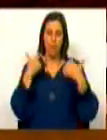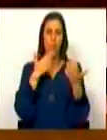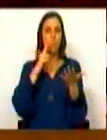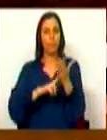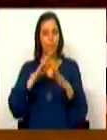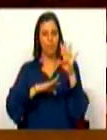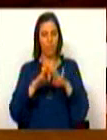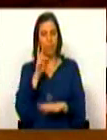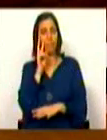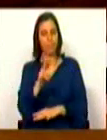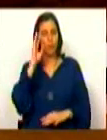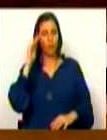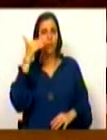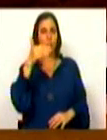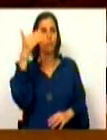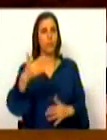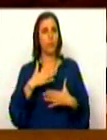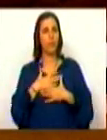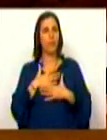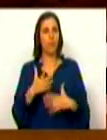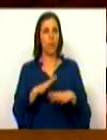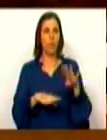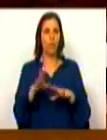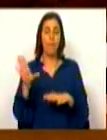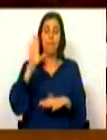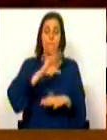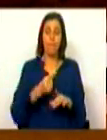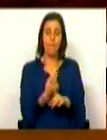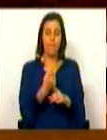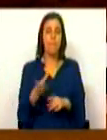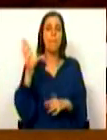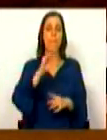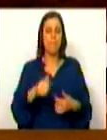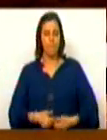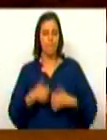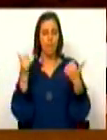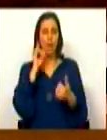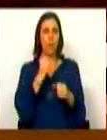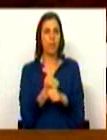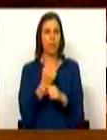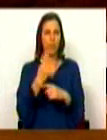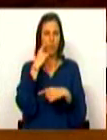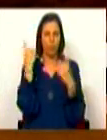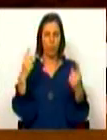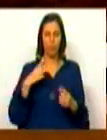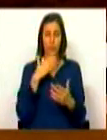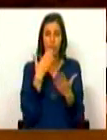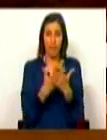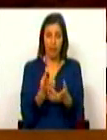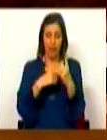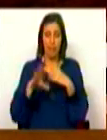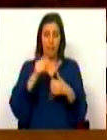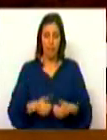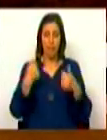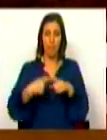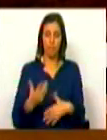efetuadas, olhamos para o futuro com vontade de fazer muito mais. Mais e melhor qualidade nos serviços públicos prestados, mais e